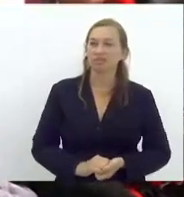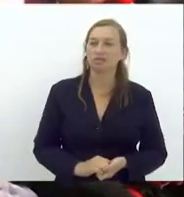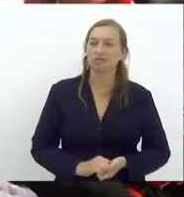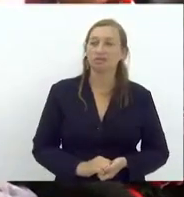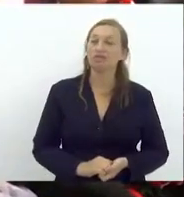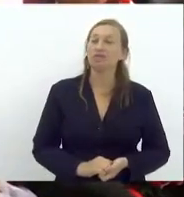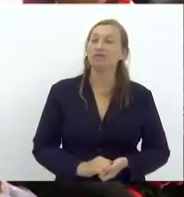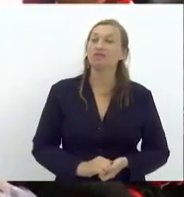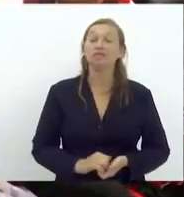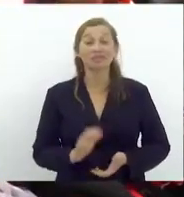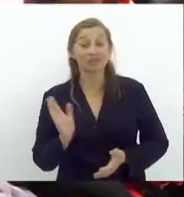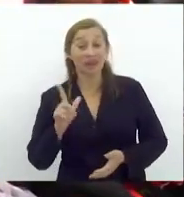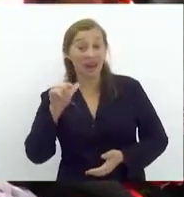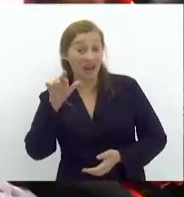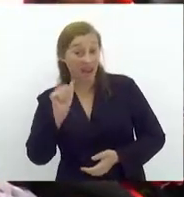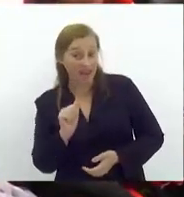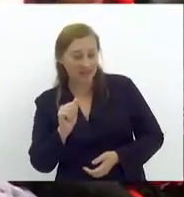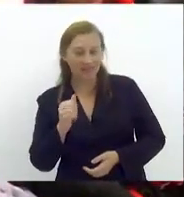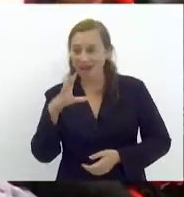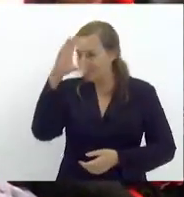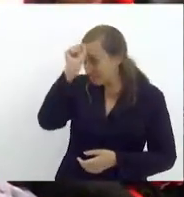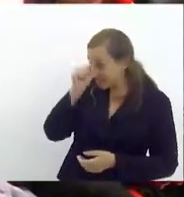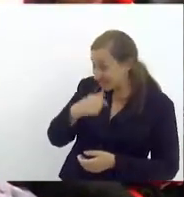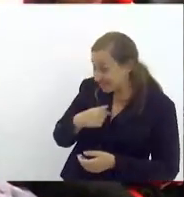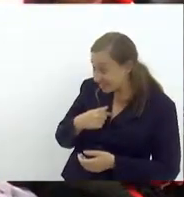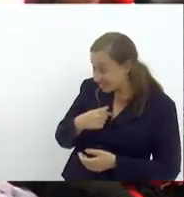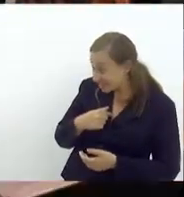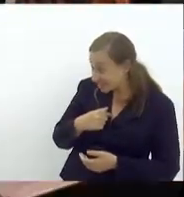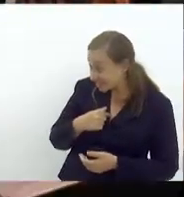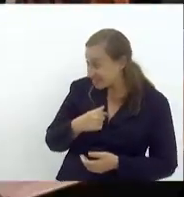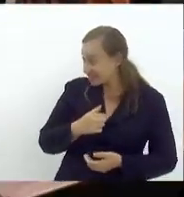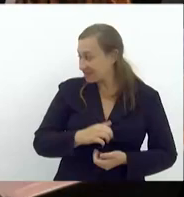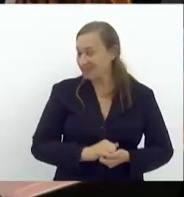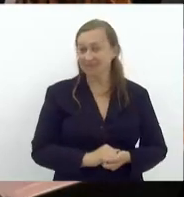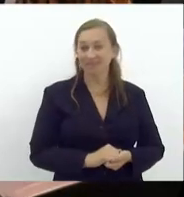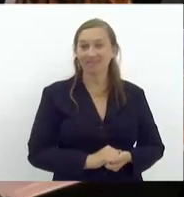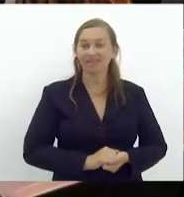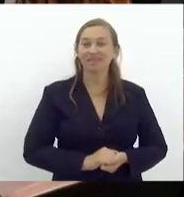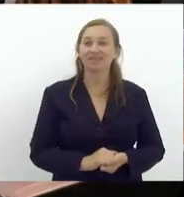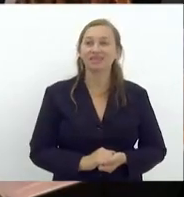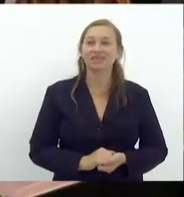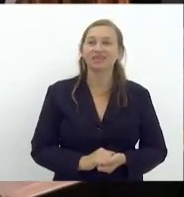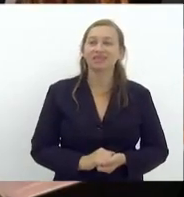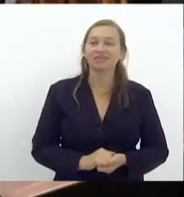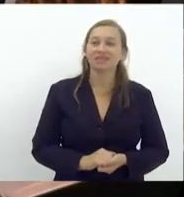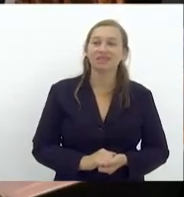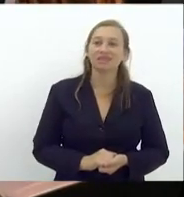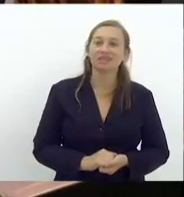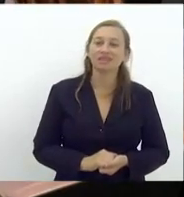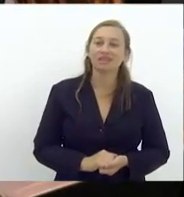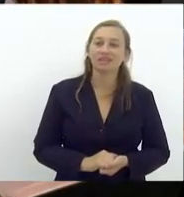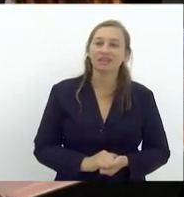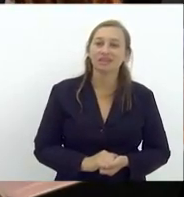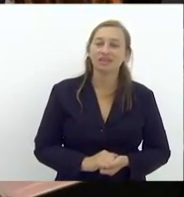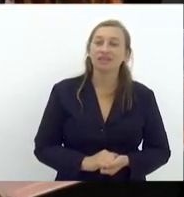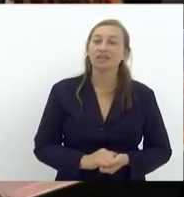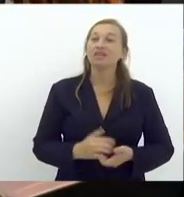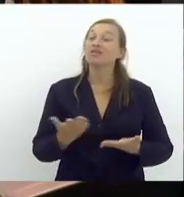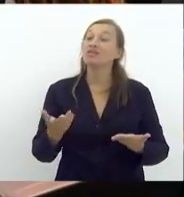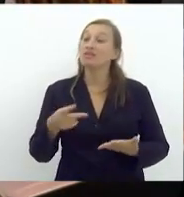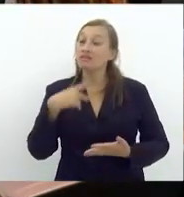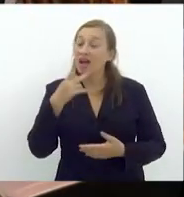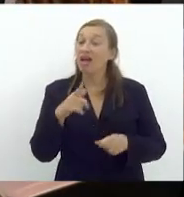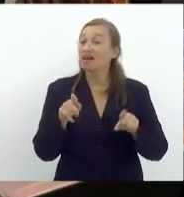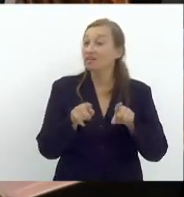Valeu Lara Agora aprendi dando a bomba aqui tá na casa então vamos passar para falar também